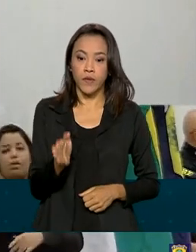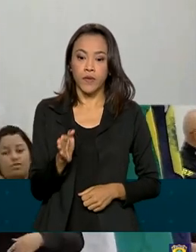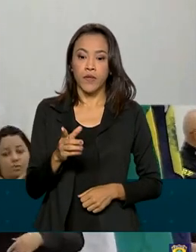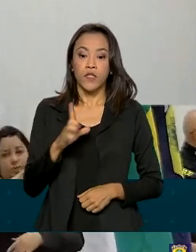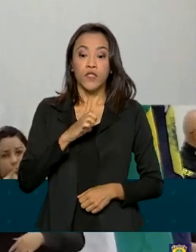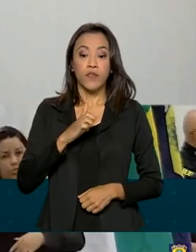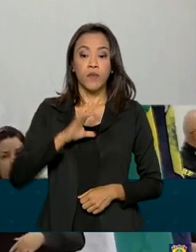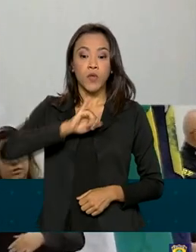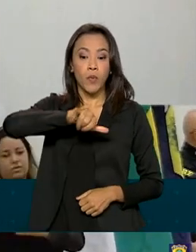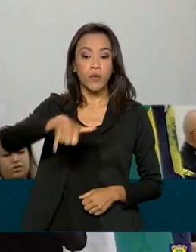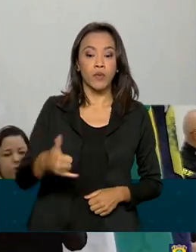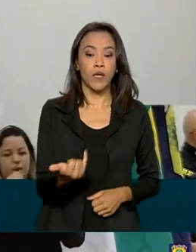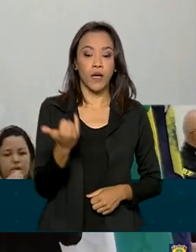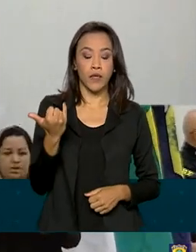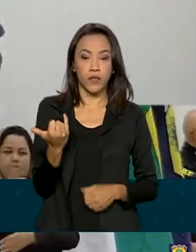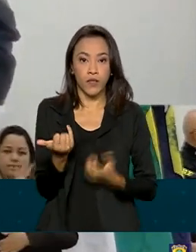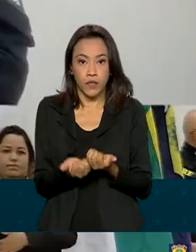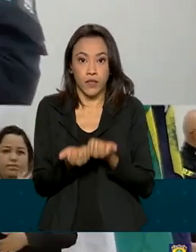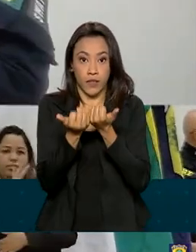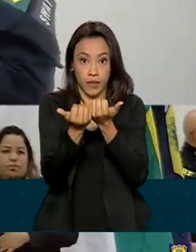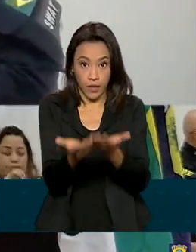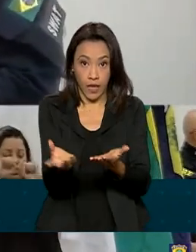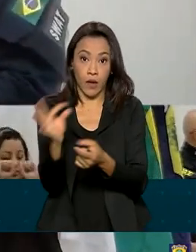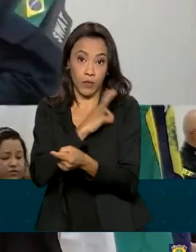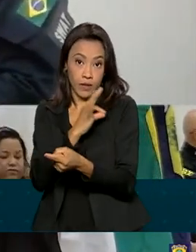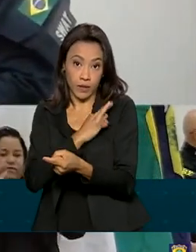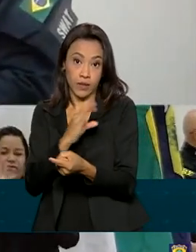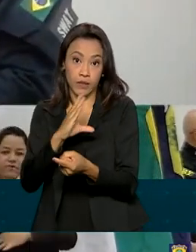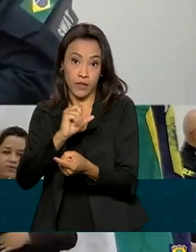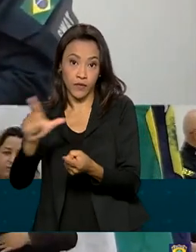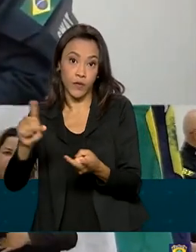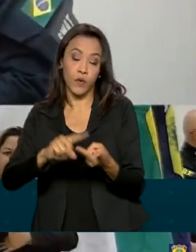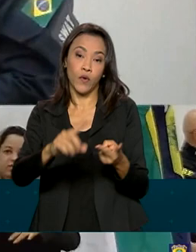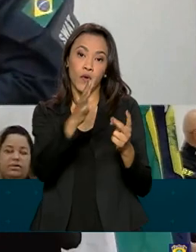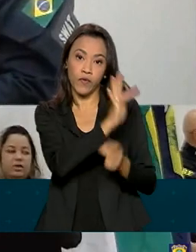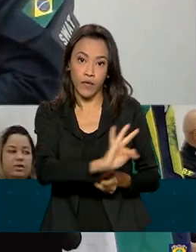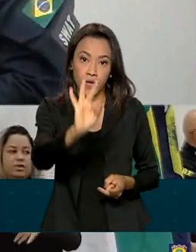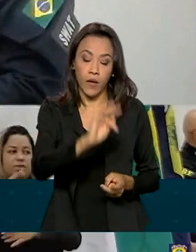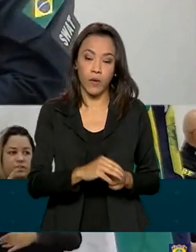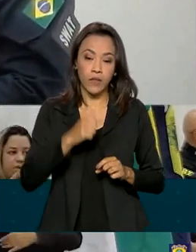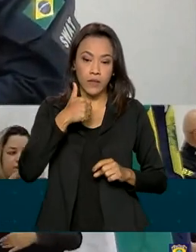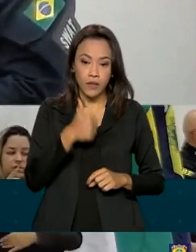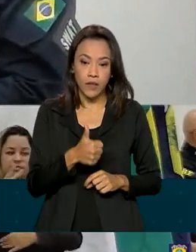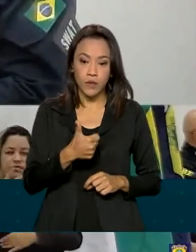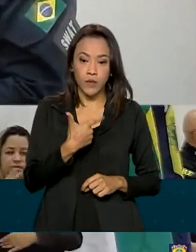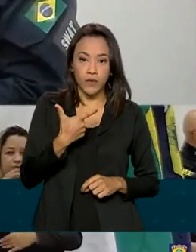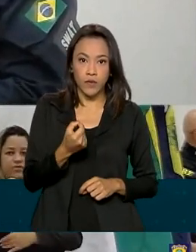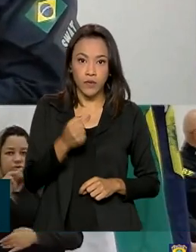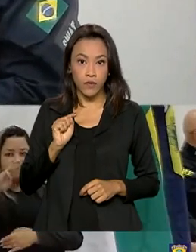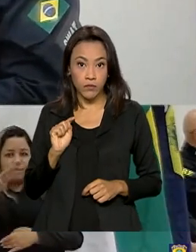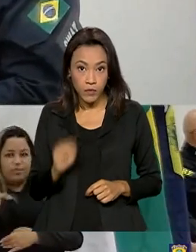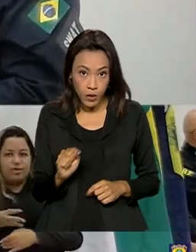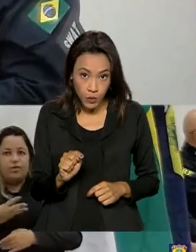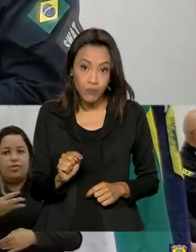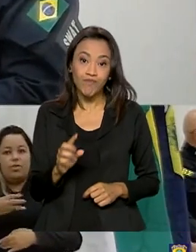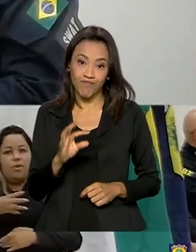oportunidade de entregar às polícias judiciárias, civil e federal, 120 mil criminosos.